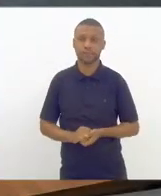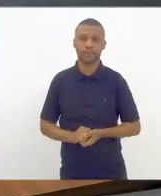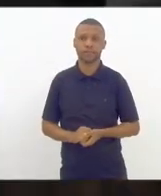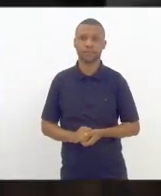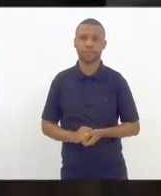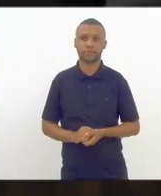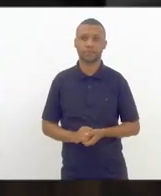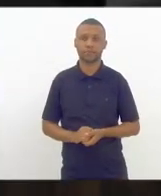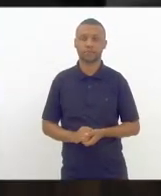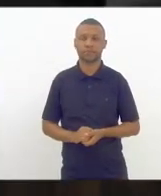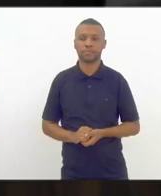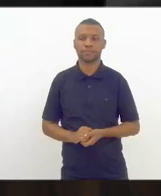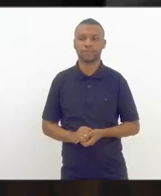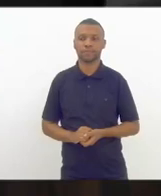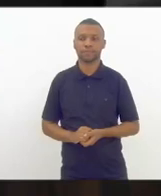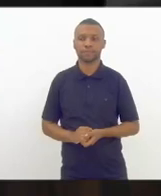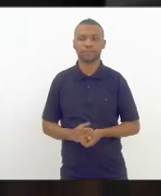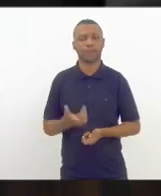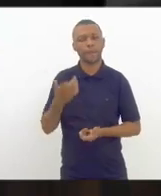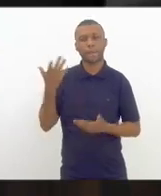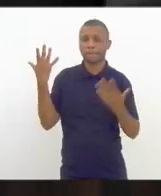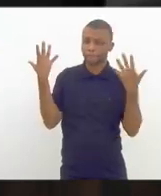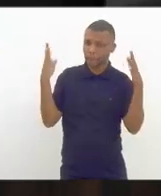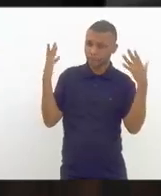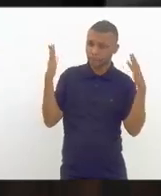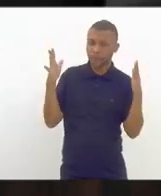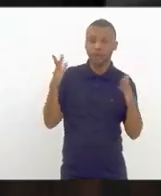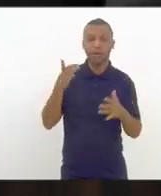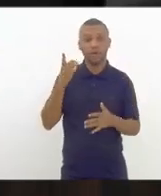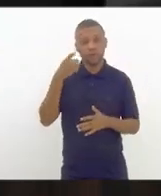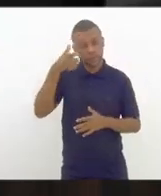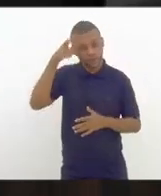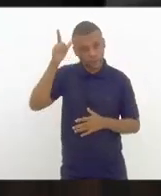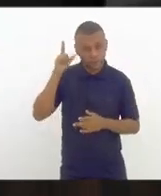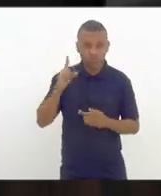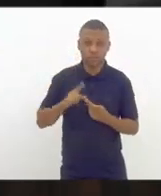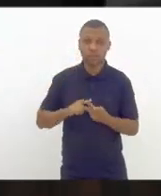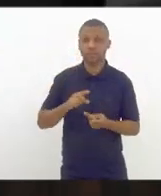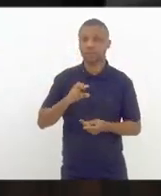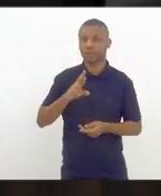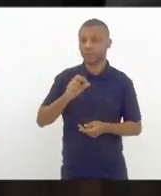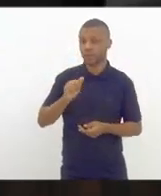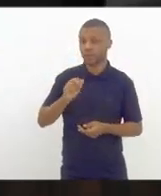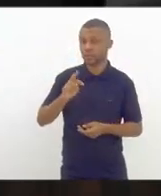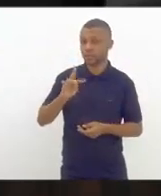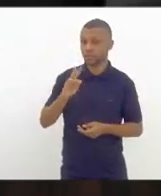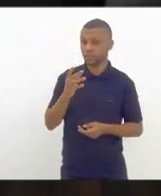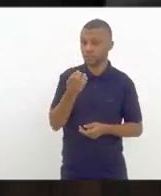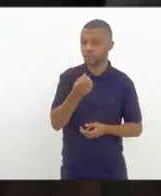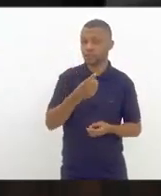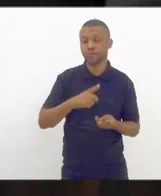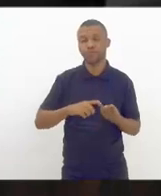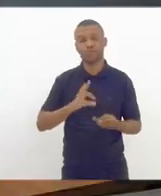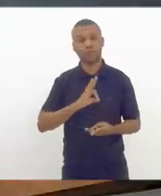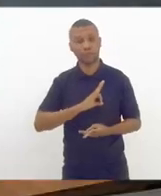é uma construção. Deputado Luiz, parabéns, deputado Ratinho, deputado Canella, deputada Célia, deputada Marta.